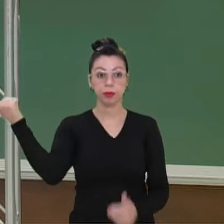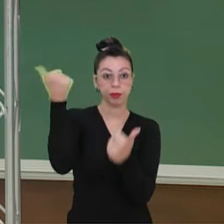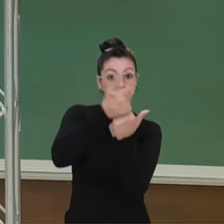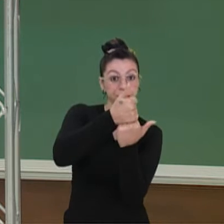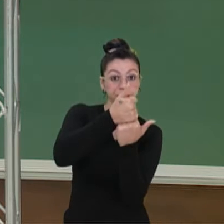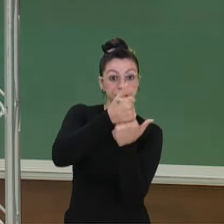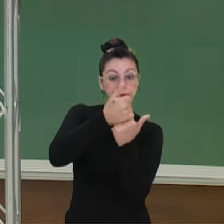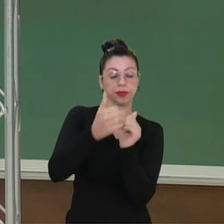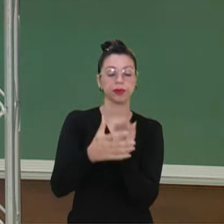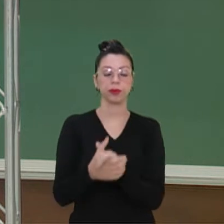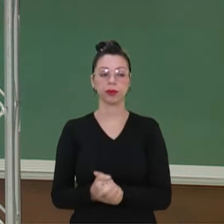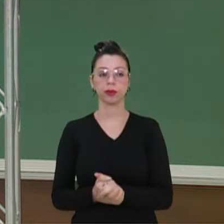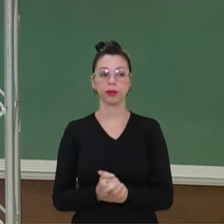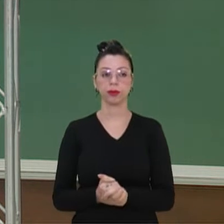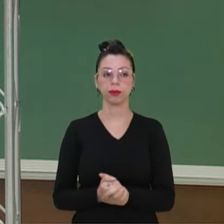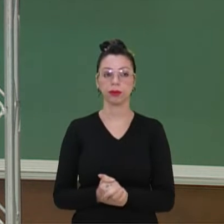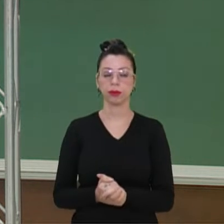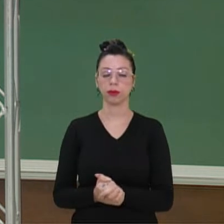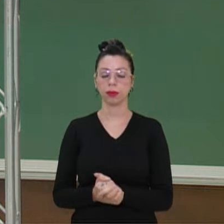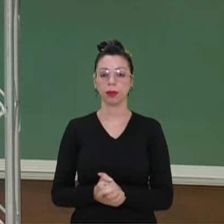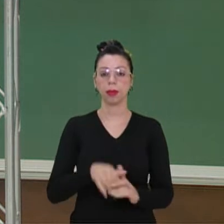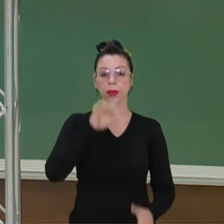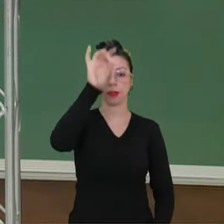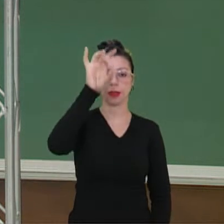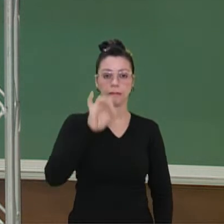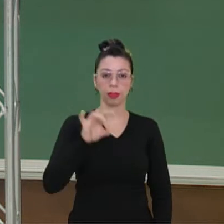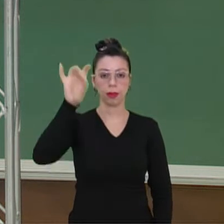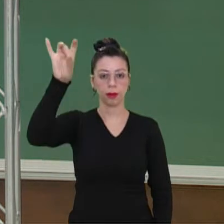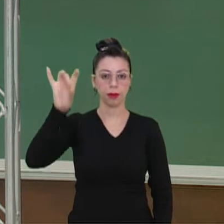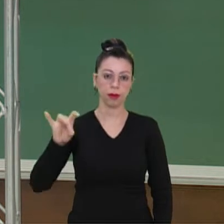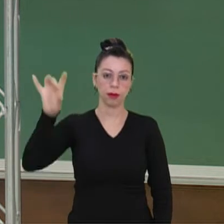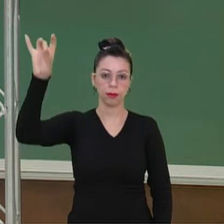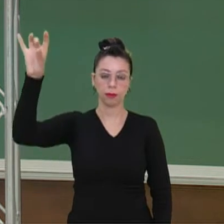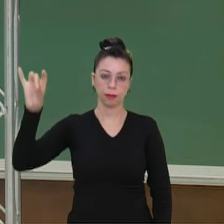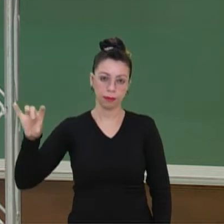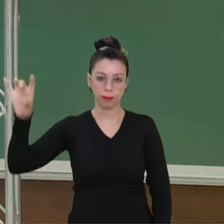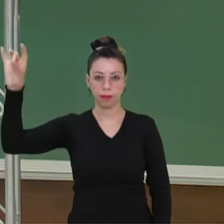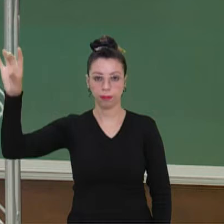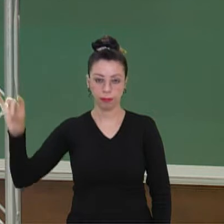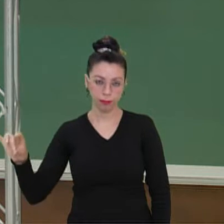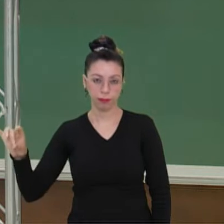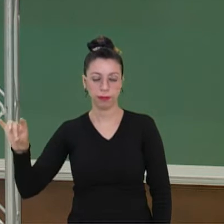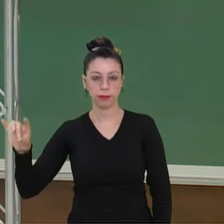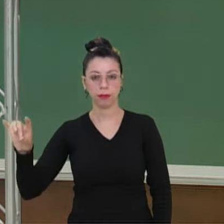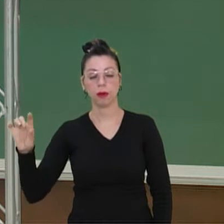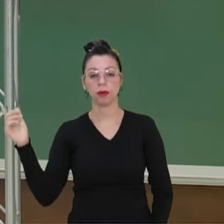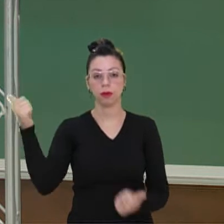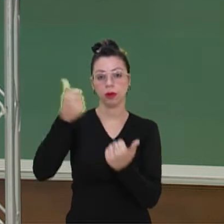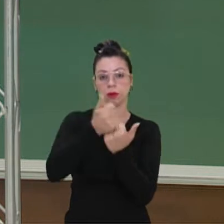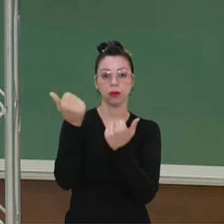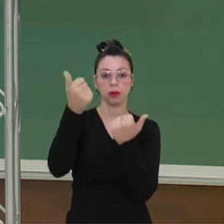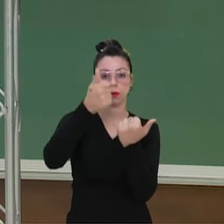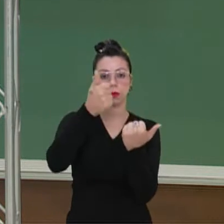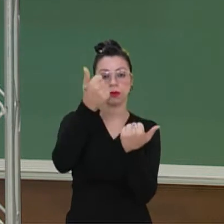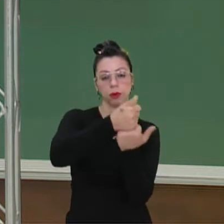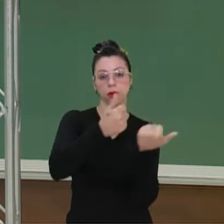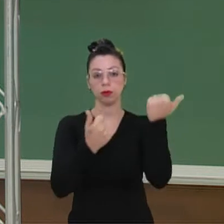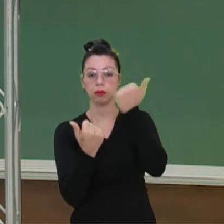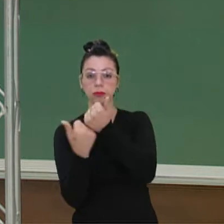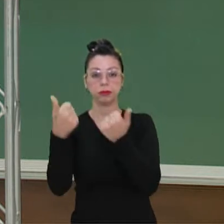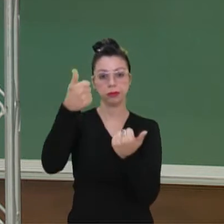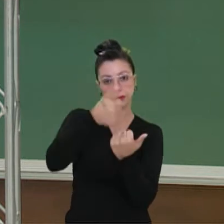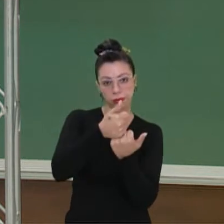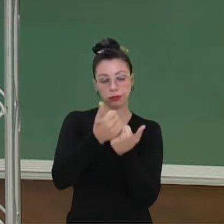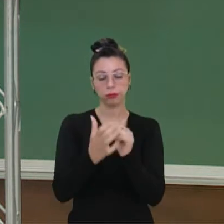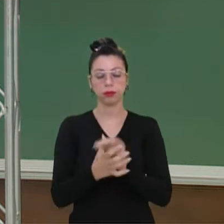acontece. Para cada logaritmo, eu coloco o seu valor. Log de 2, log de 2, log de 3 é igual a t. Ó, abre parênteses, log de